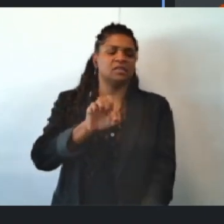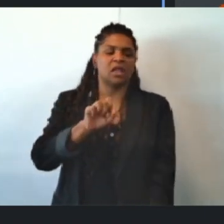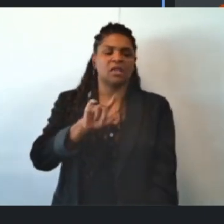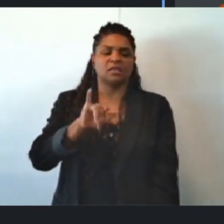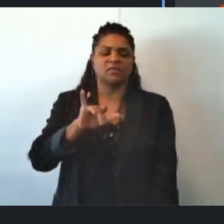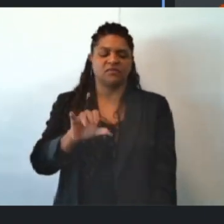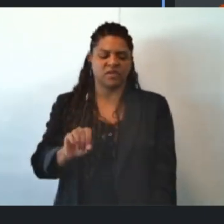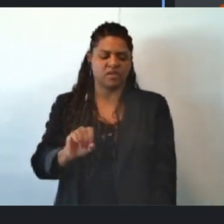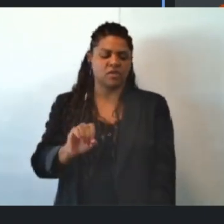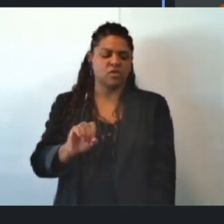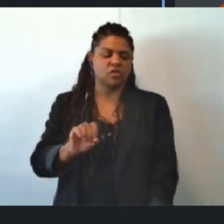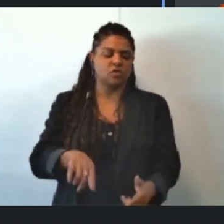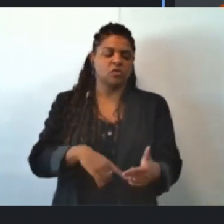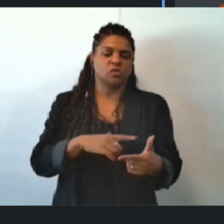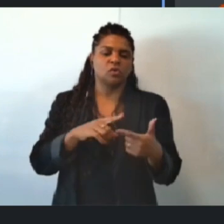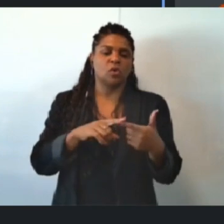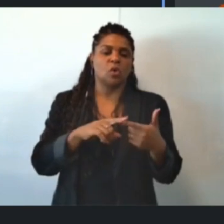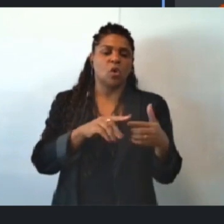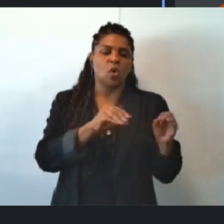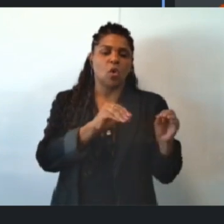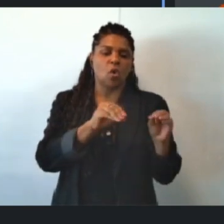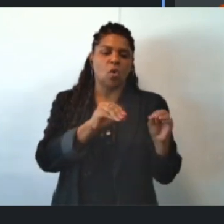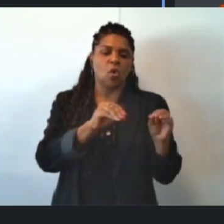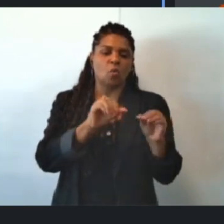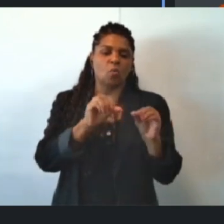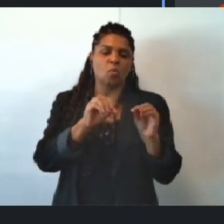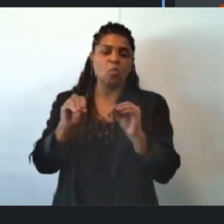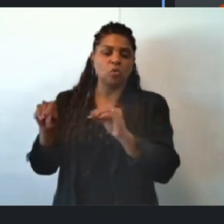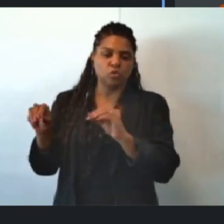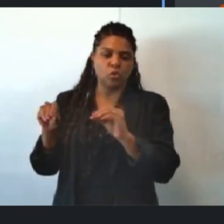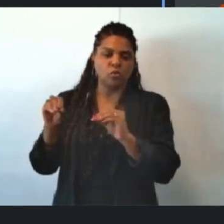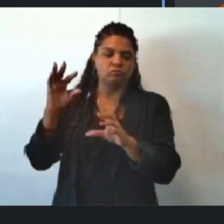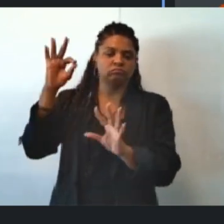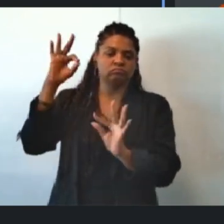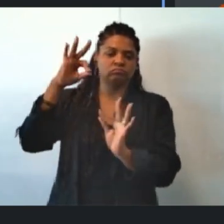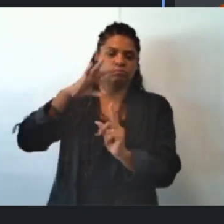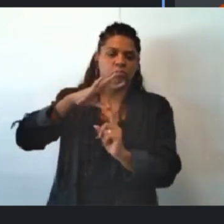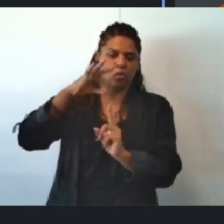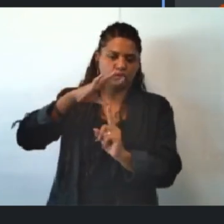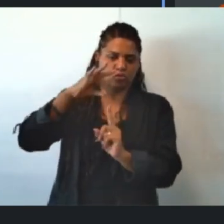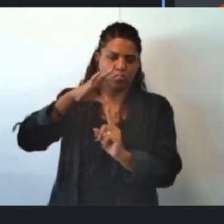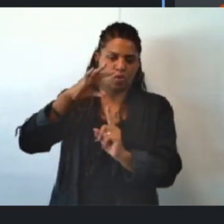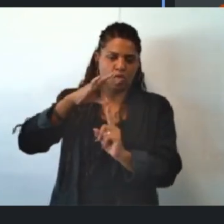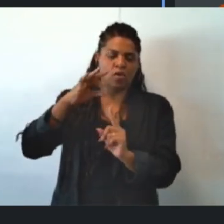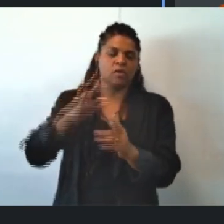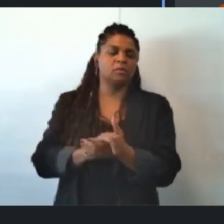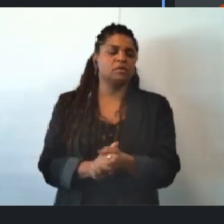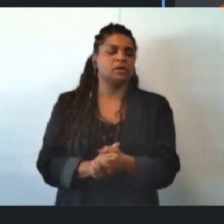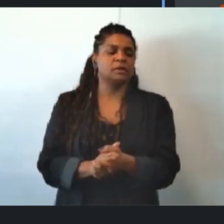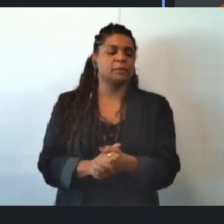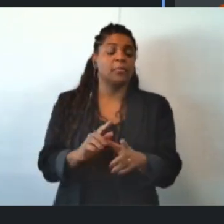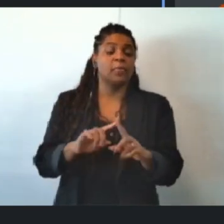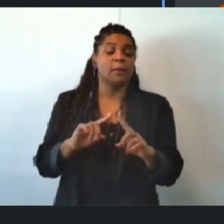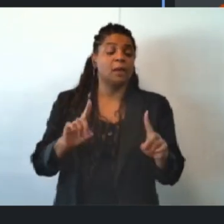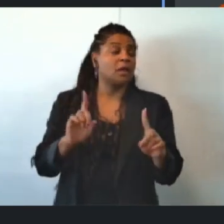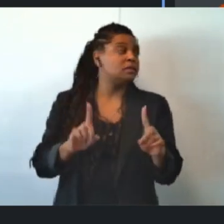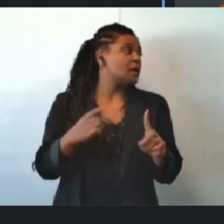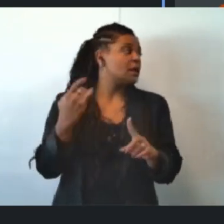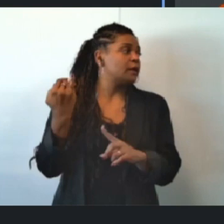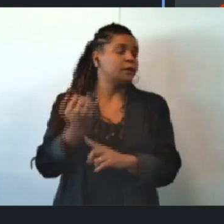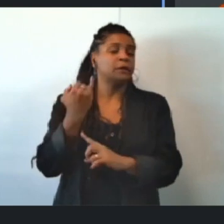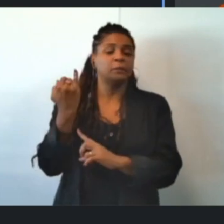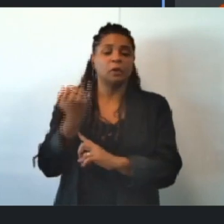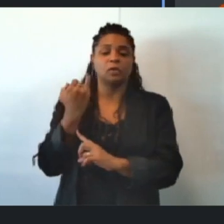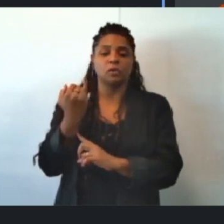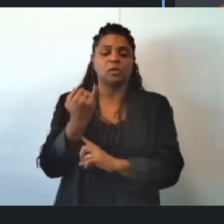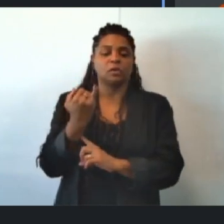a relocação dos pontos de ônibus, as linhas de ônibus. Mas eu acho importante é que, né, a